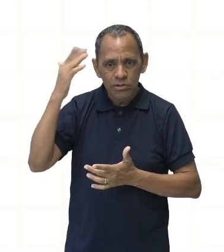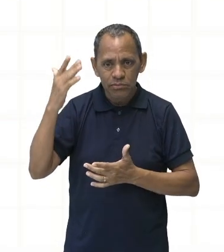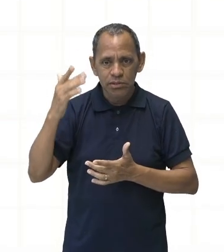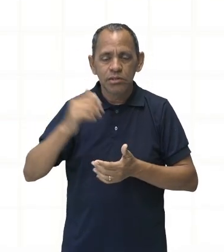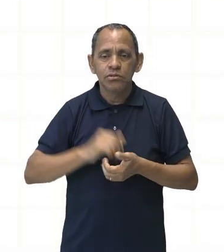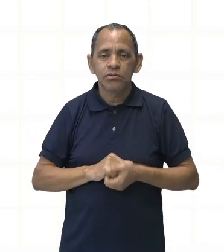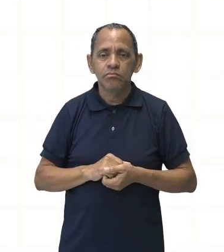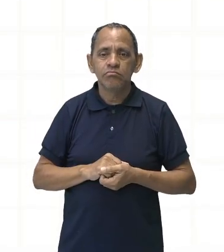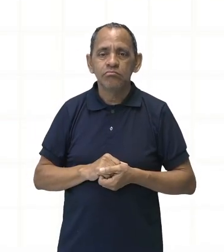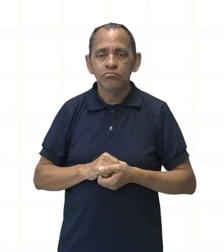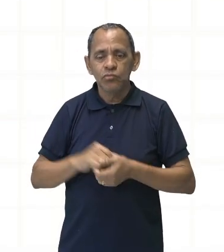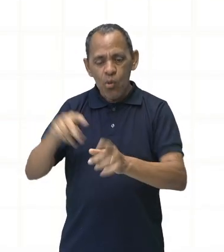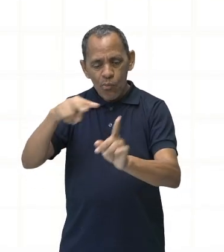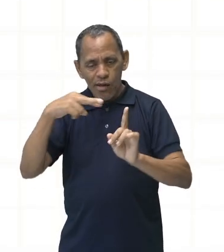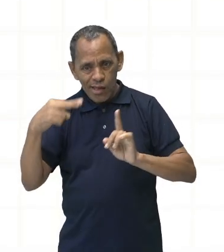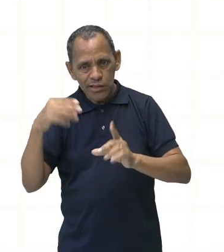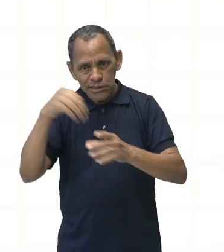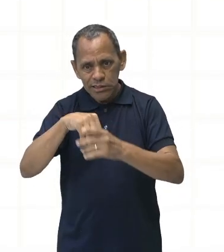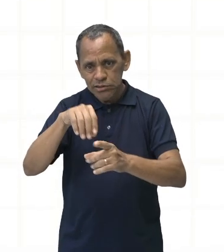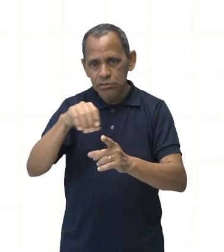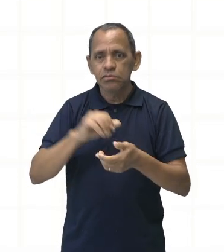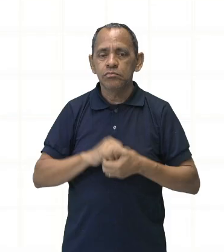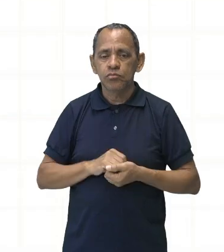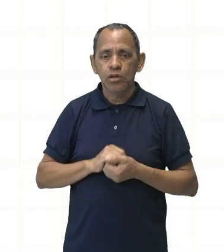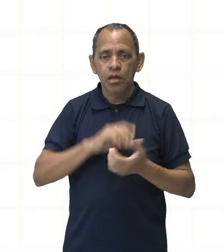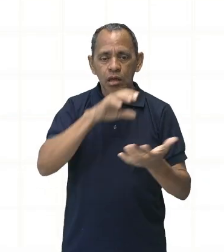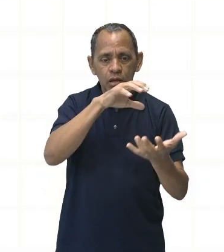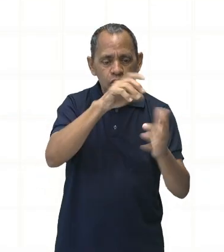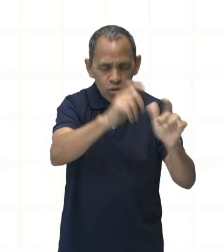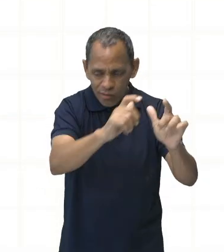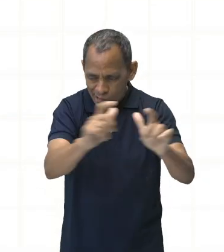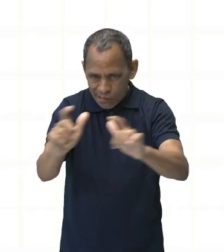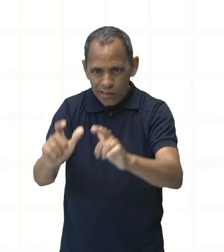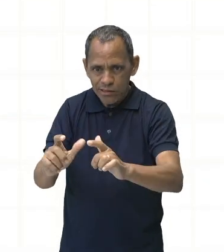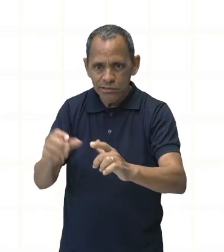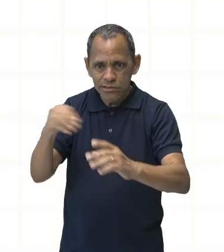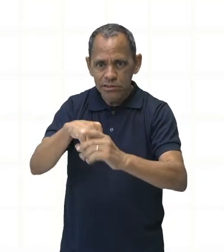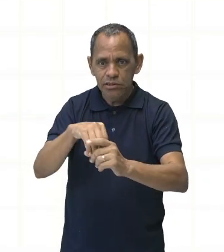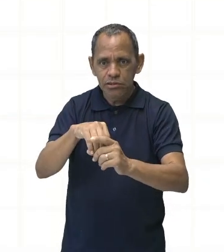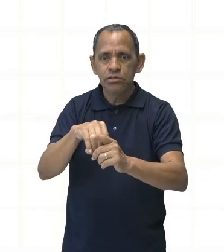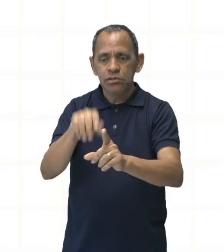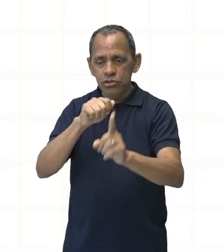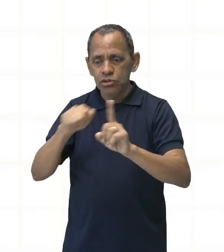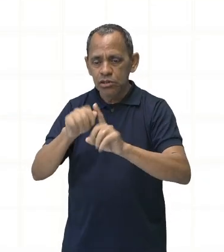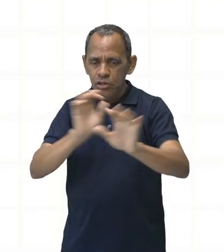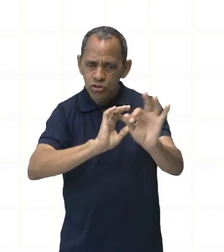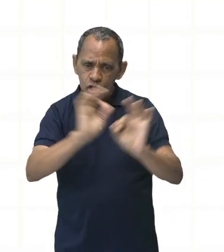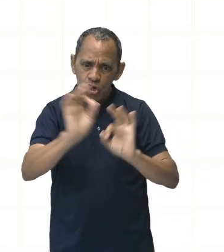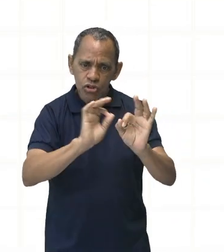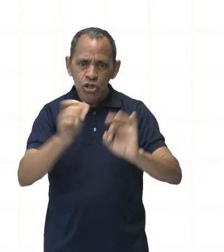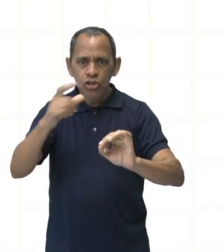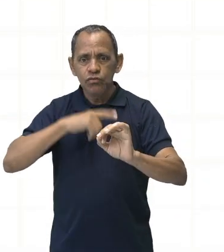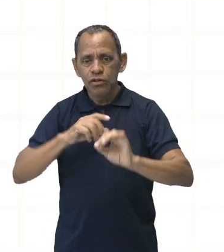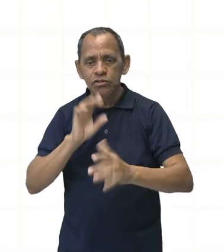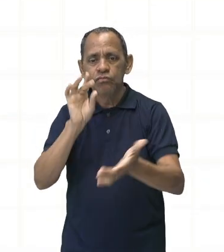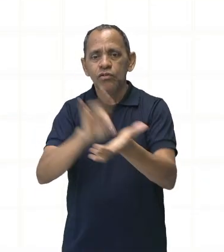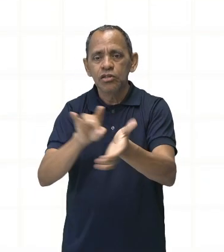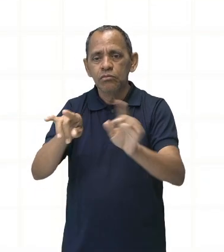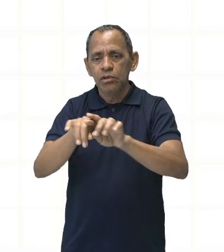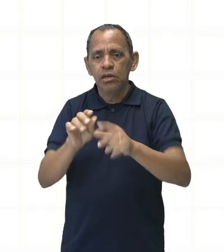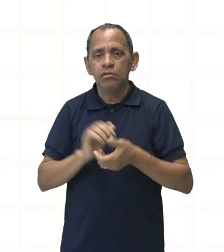vários aspectos da sociedade, né, vários setores da sociedade vão continuar ali se organizando para que houvesse, de fato,